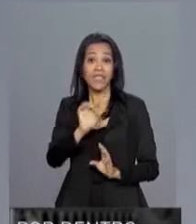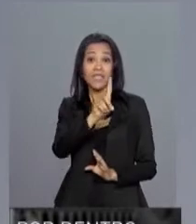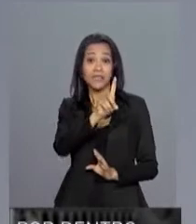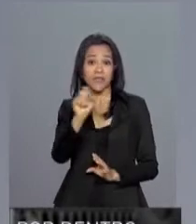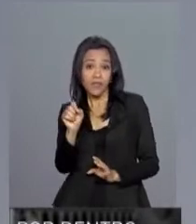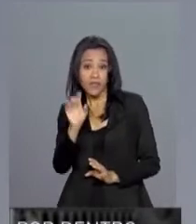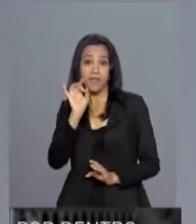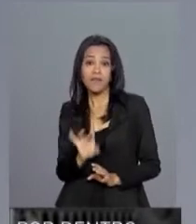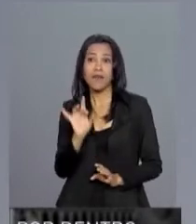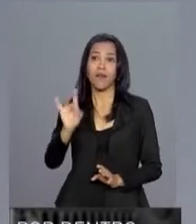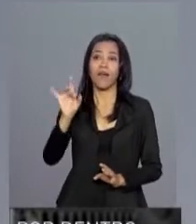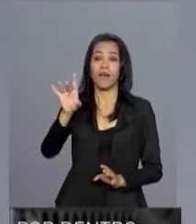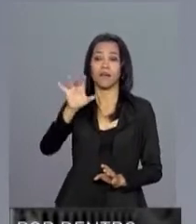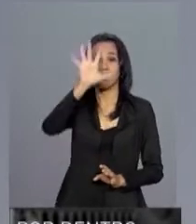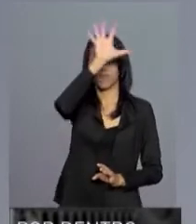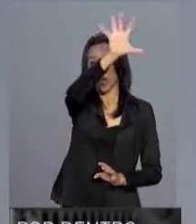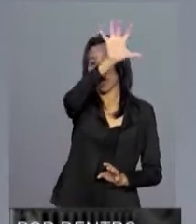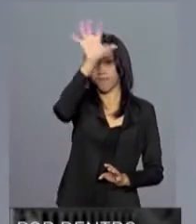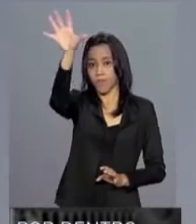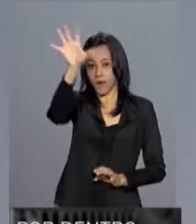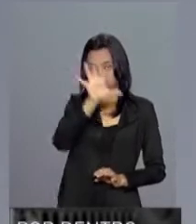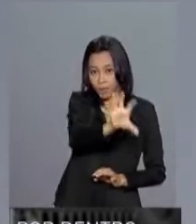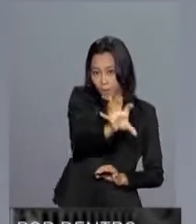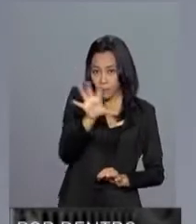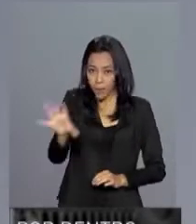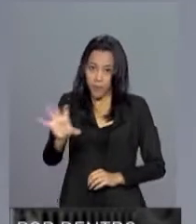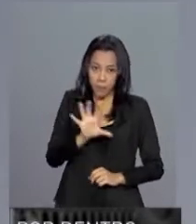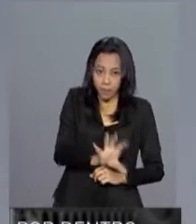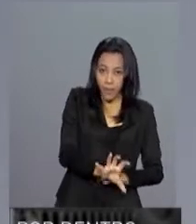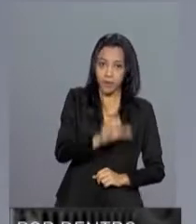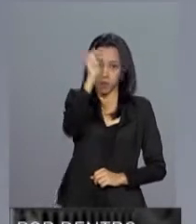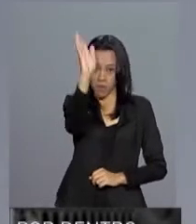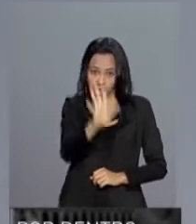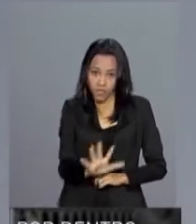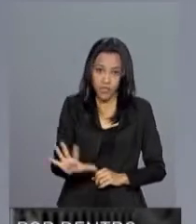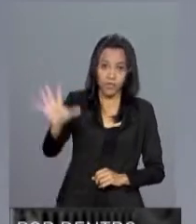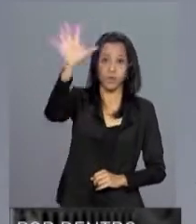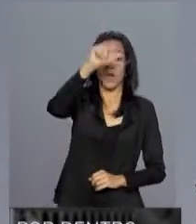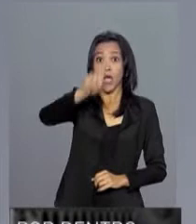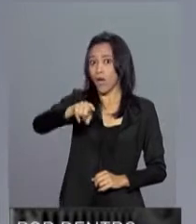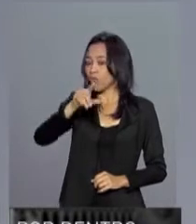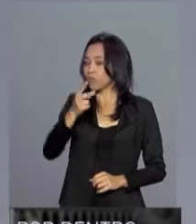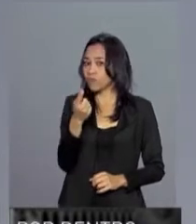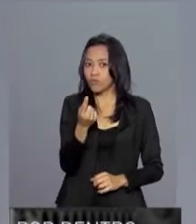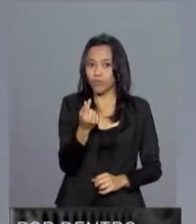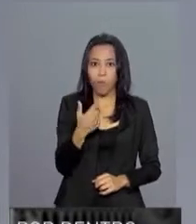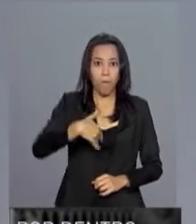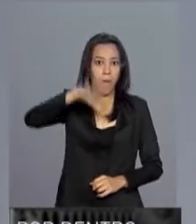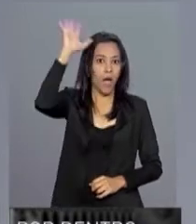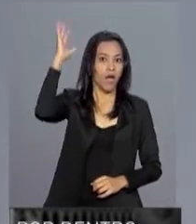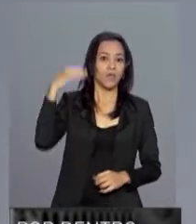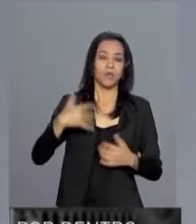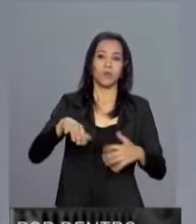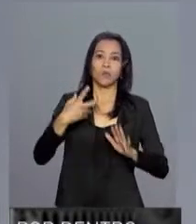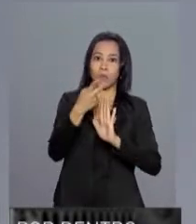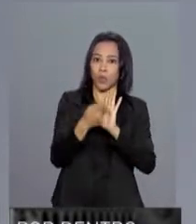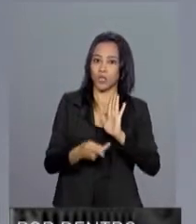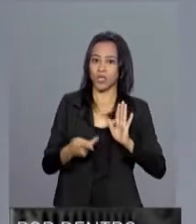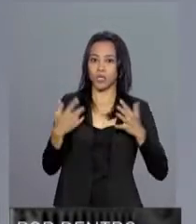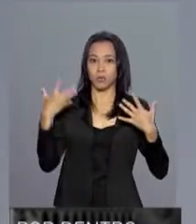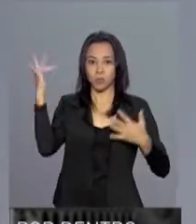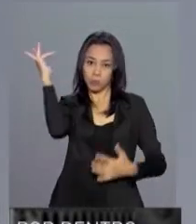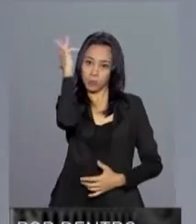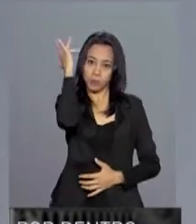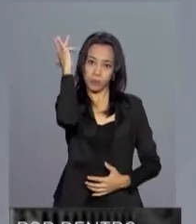e é do do país é o maior investimento que o ministério da cultura já fez neste segmento